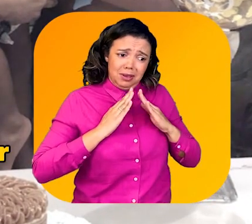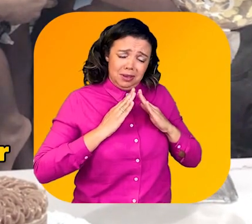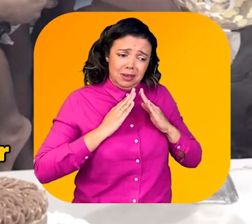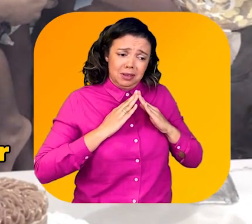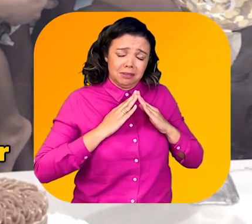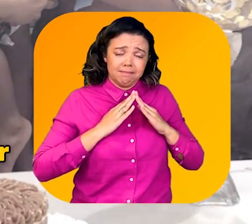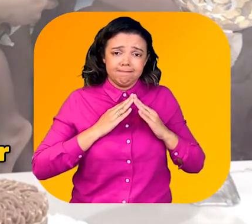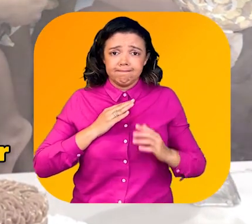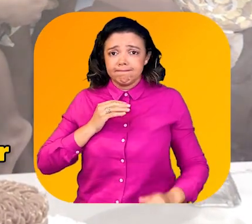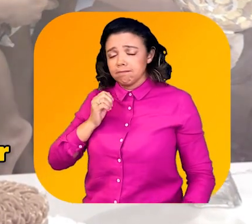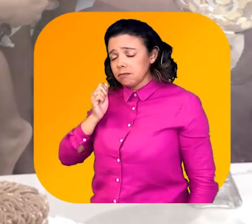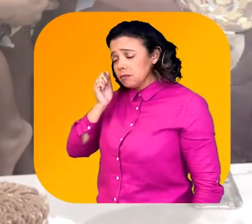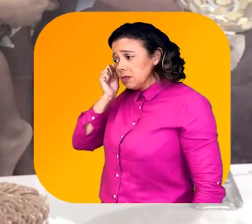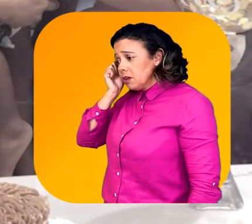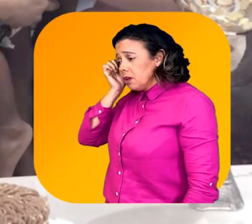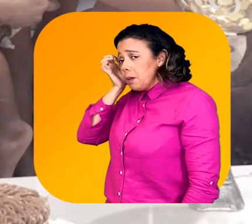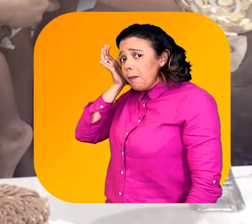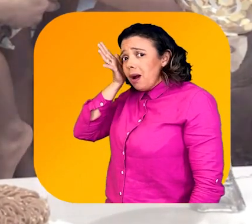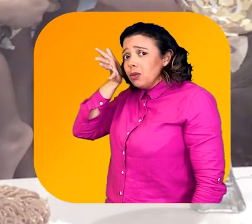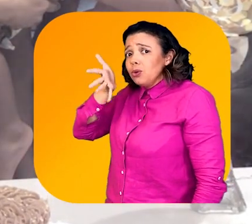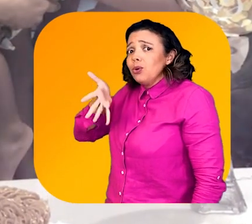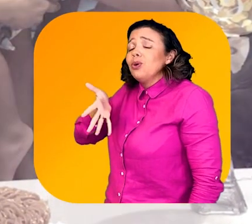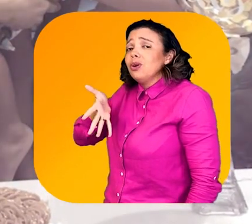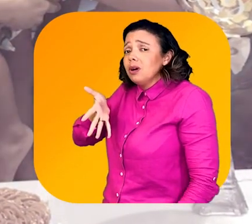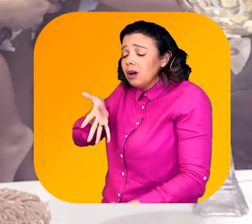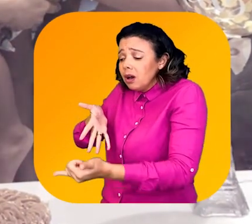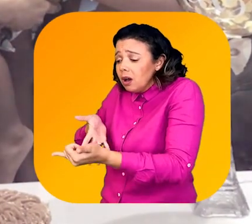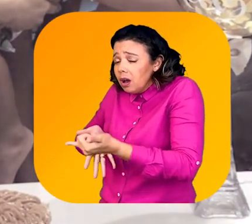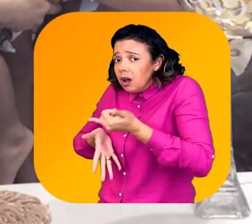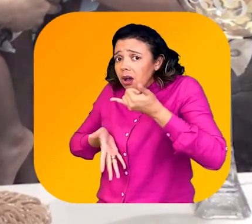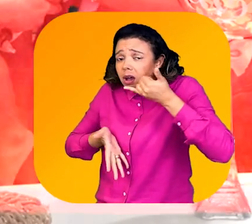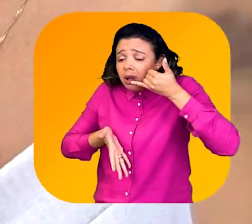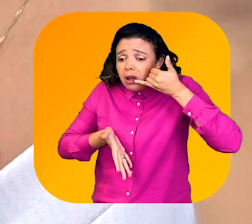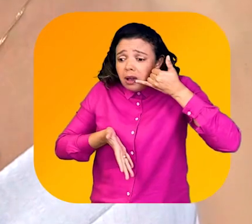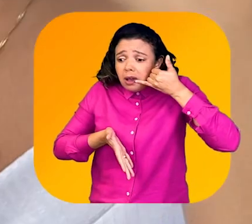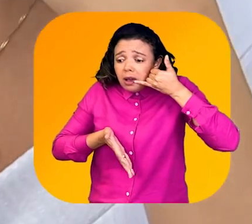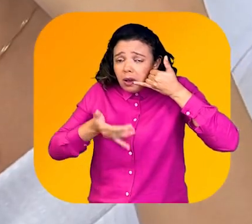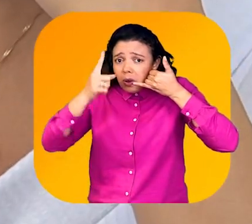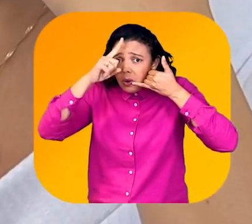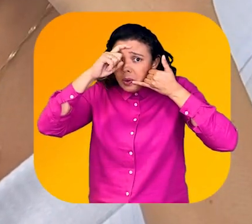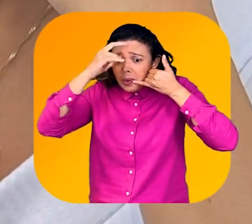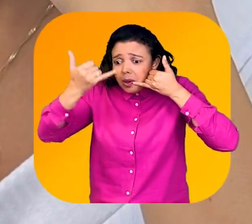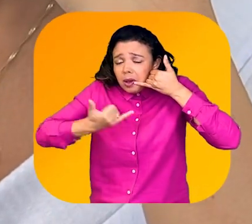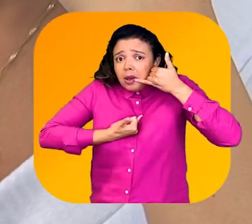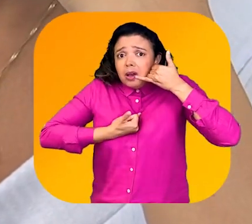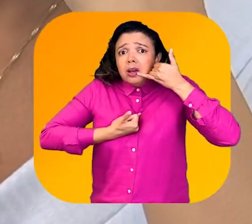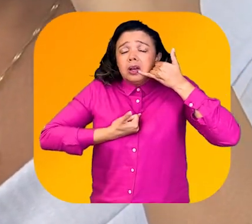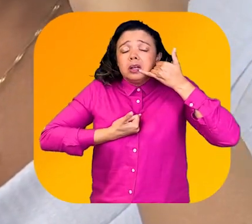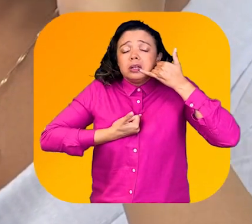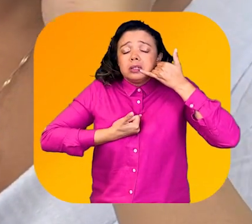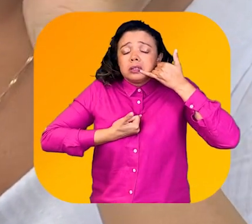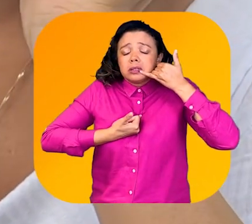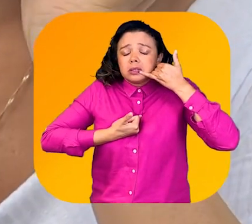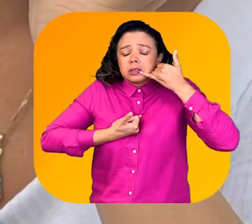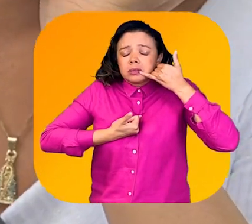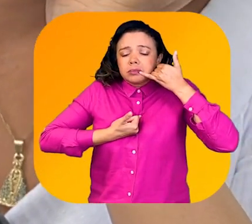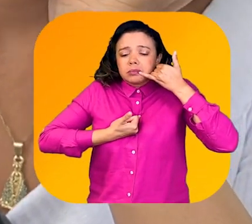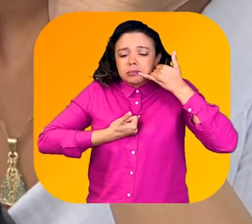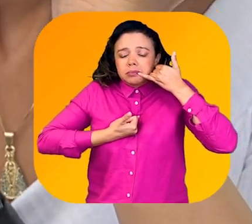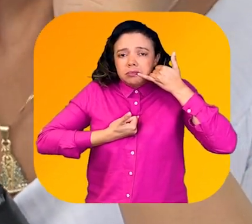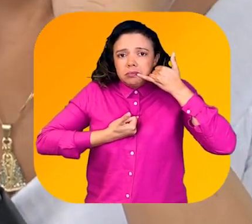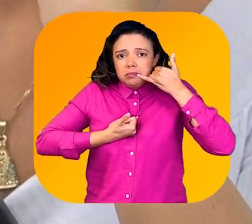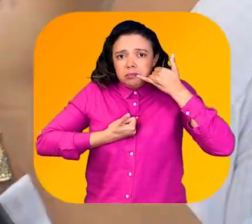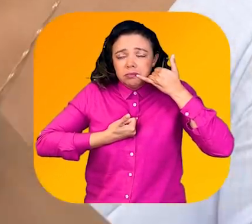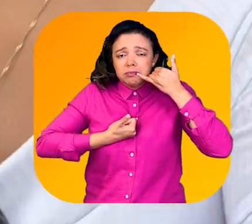E depois ele ia estar em casa de volta. E durante a madrugada, eu já recebi a notícia que